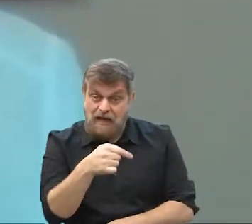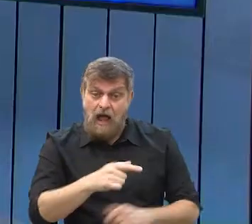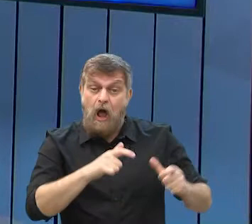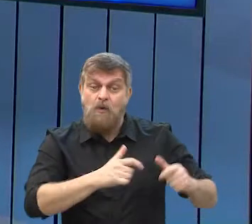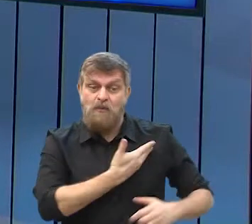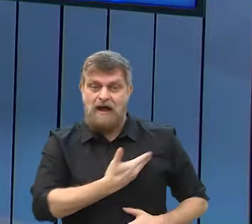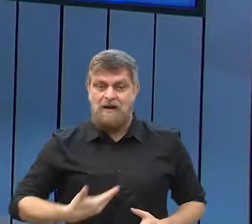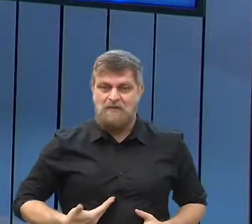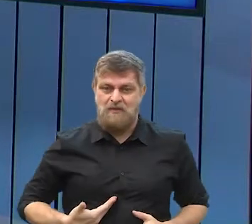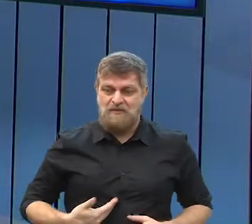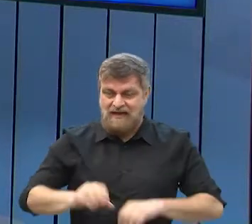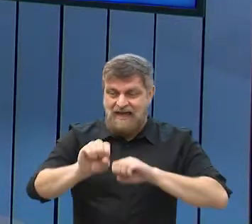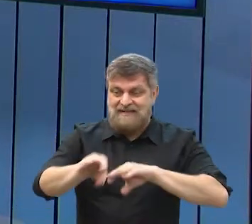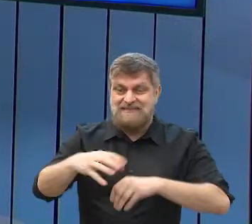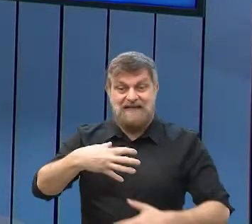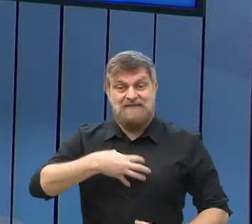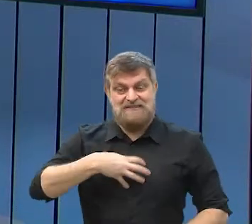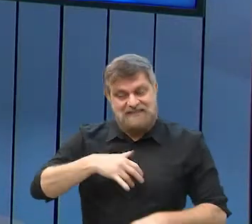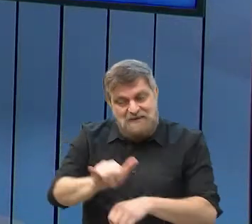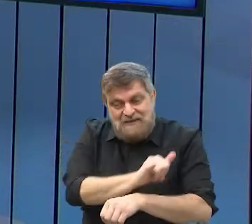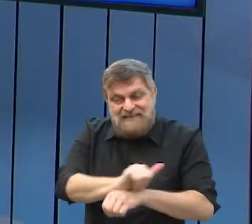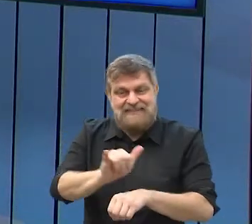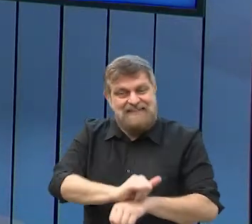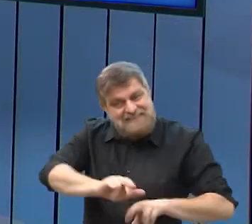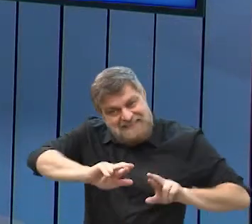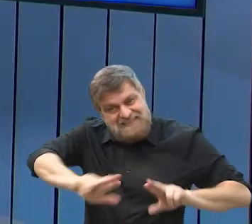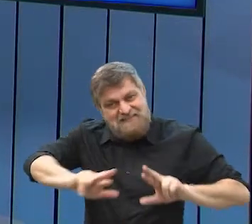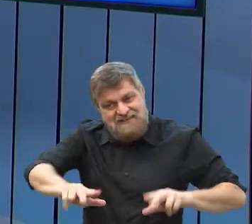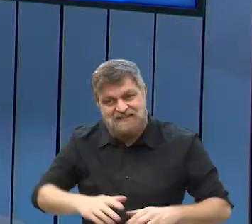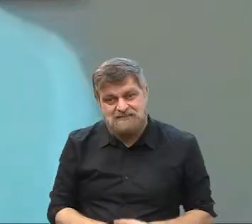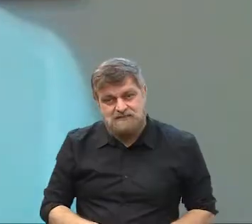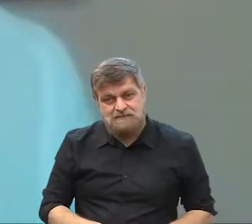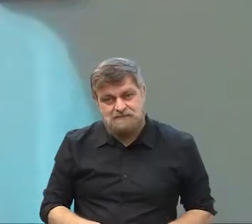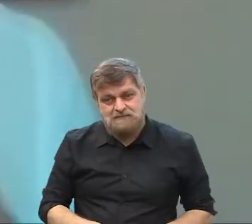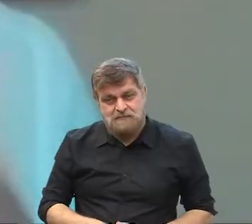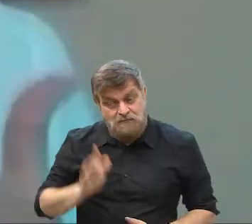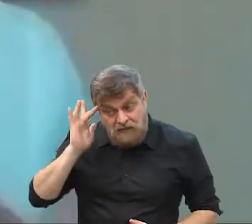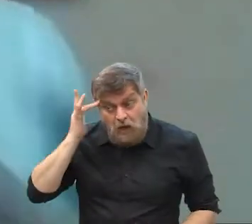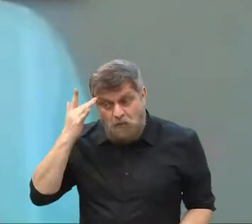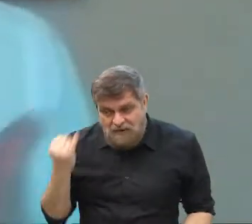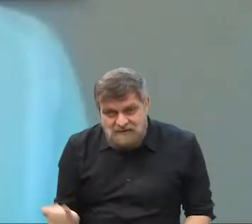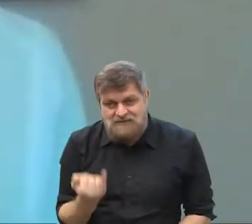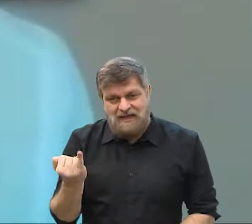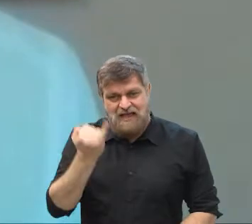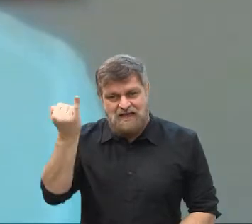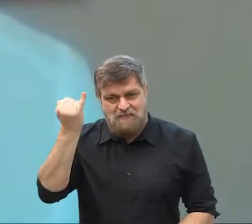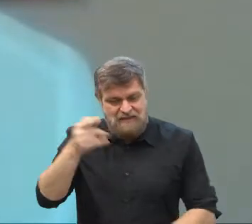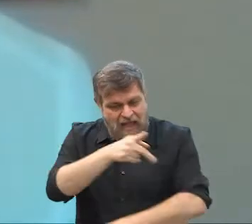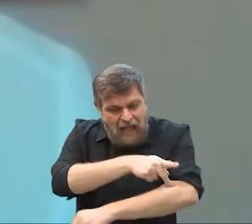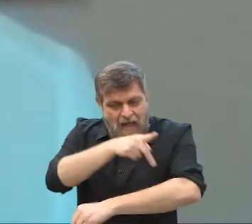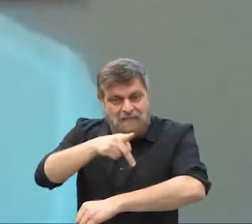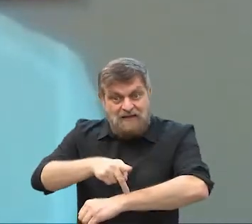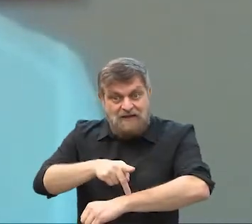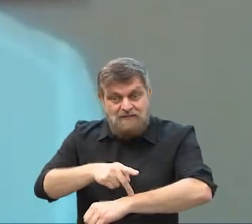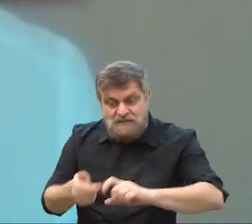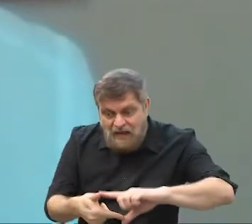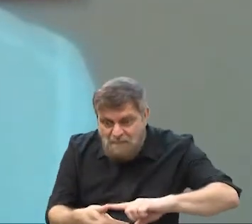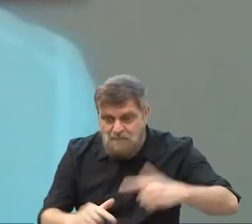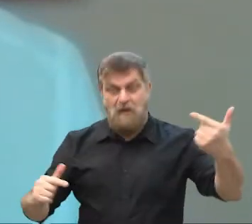aula diferente, né? É diferente, eu acho isso importante, isso também ajuda numa pedagogia